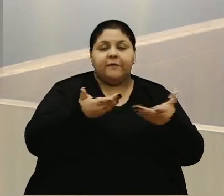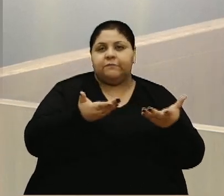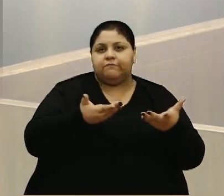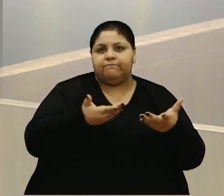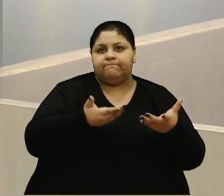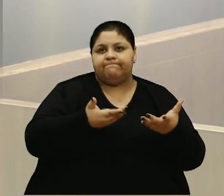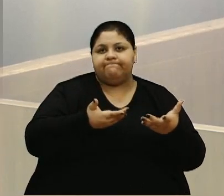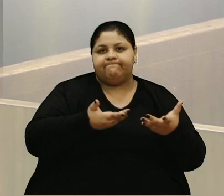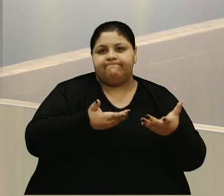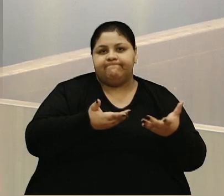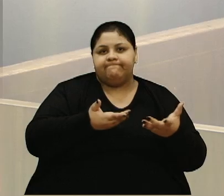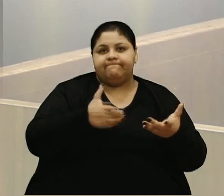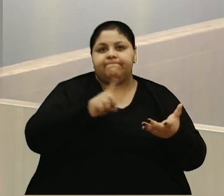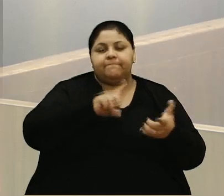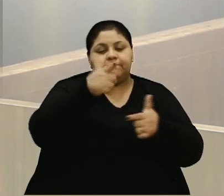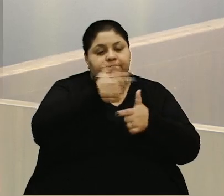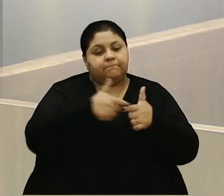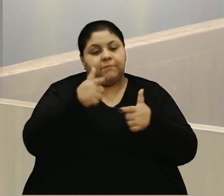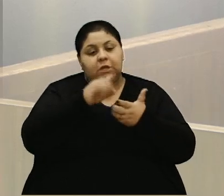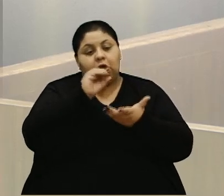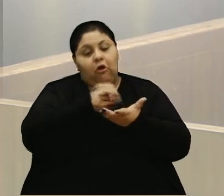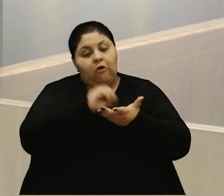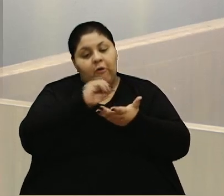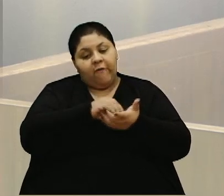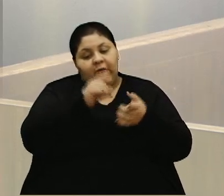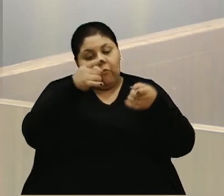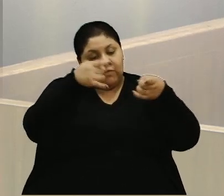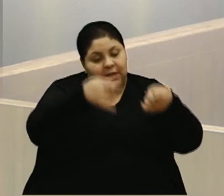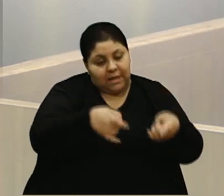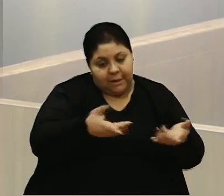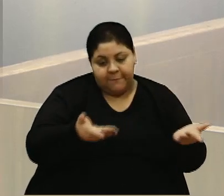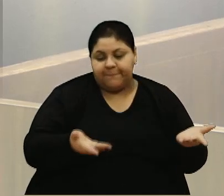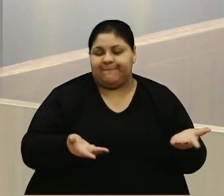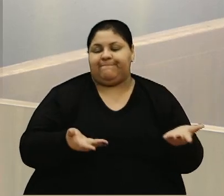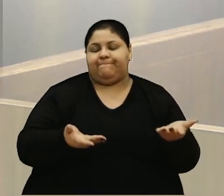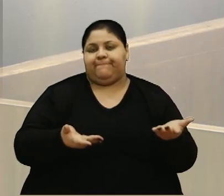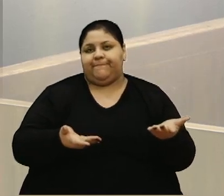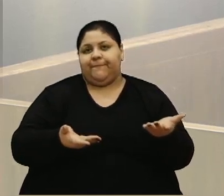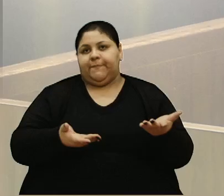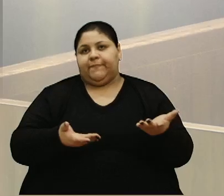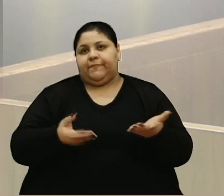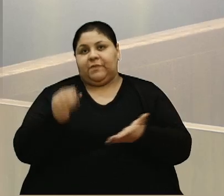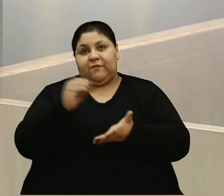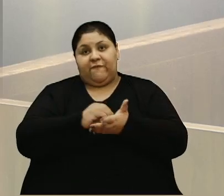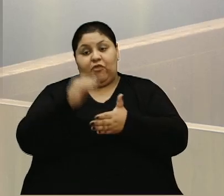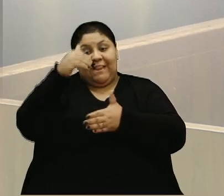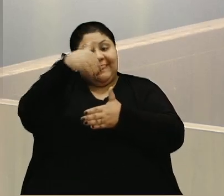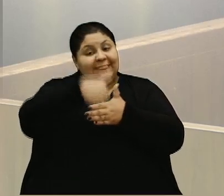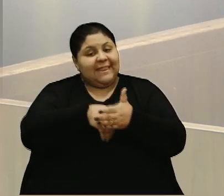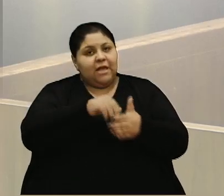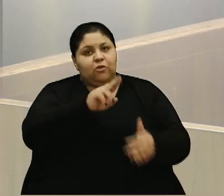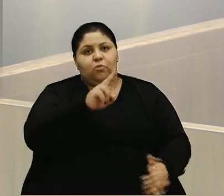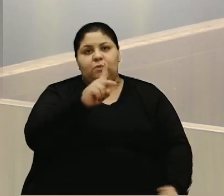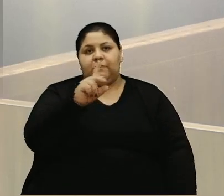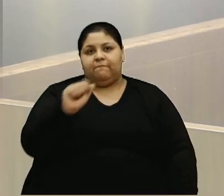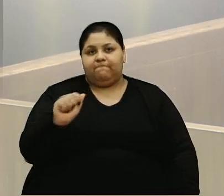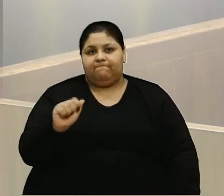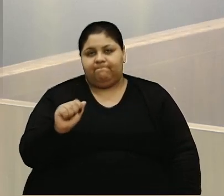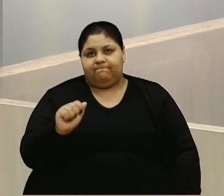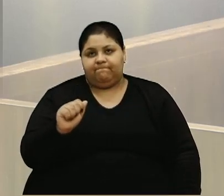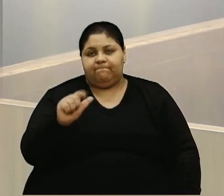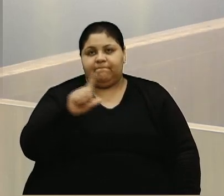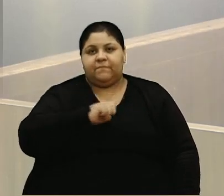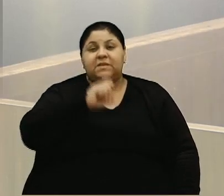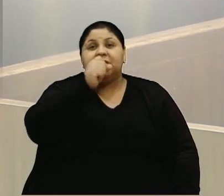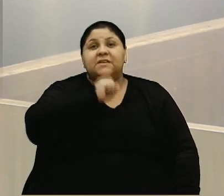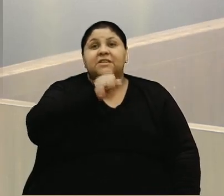velha questão. Falta leito, falta leito na UPA, então senhores lá